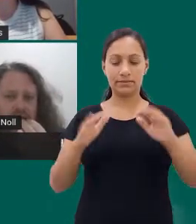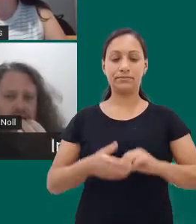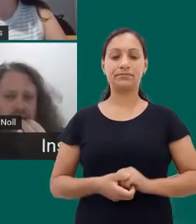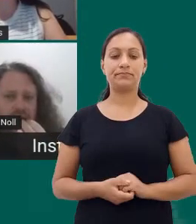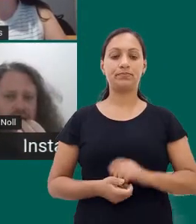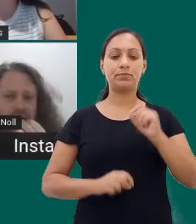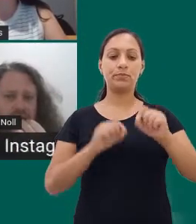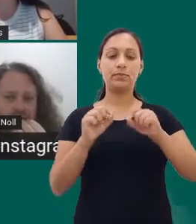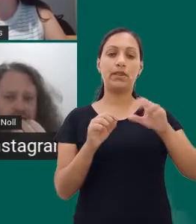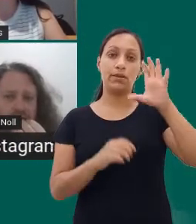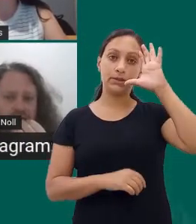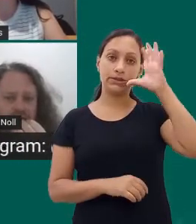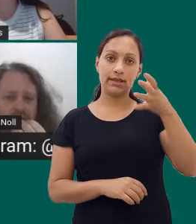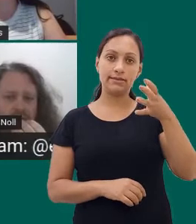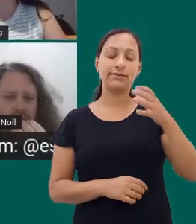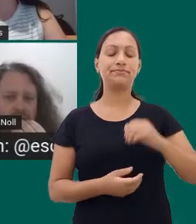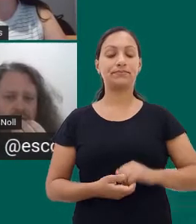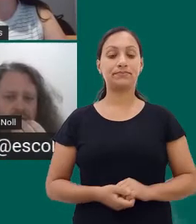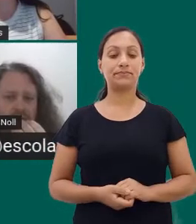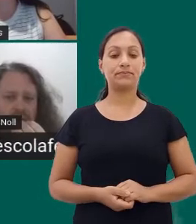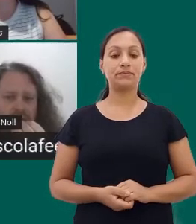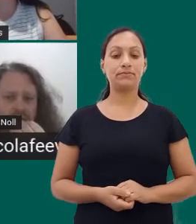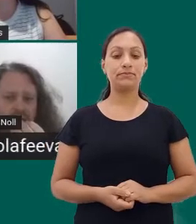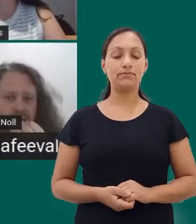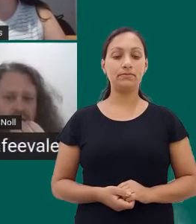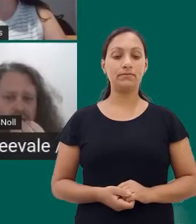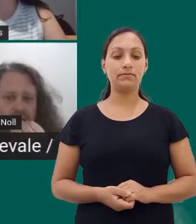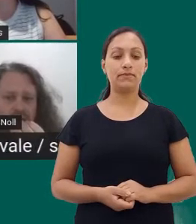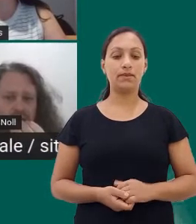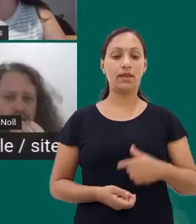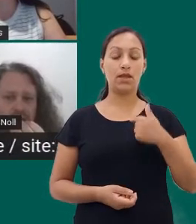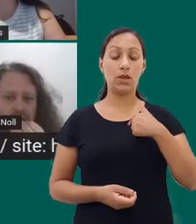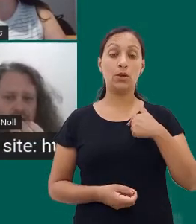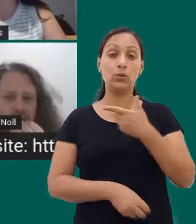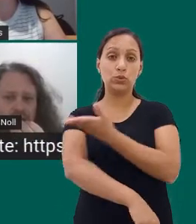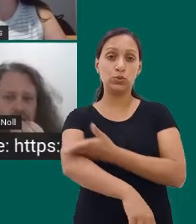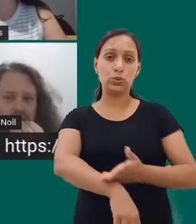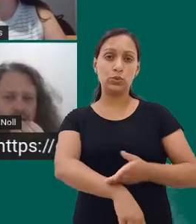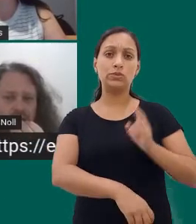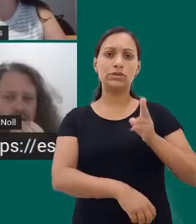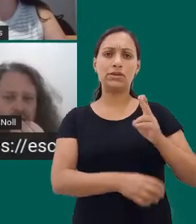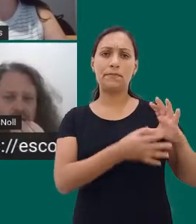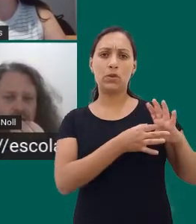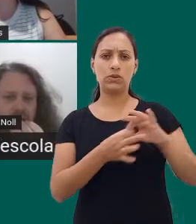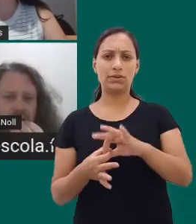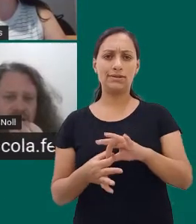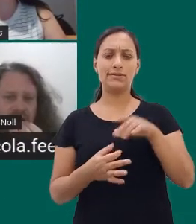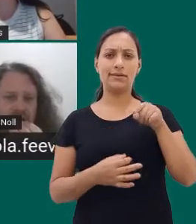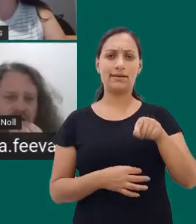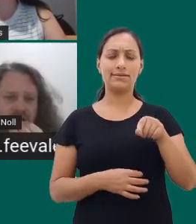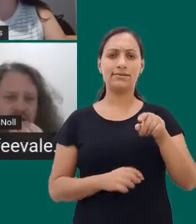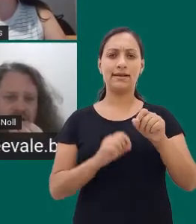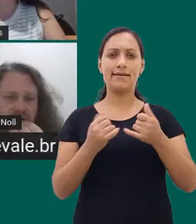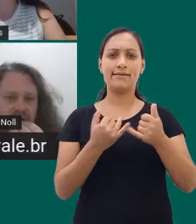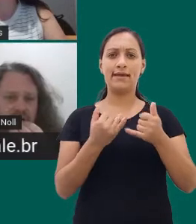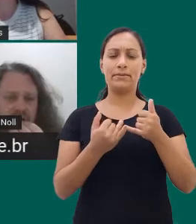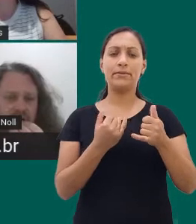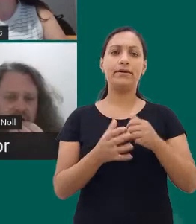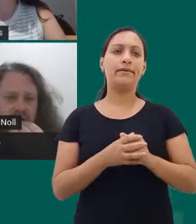que acontece, né, Cristiano? Eu costumo contextualizar isso com um alpinista,